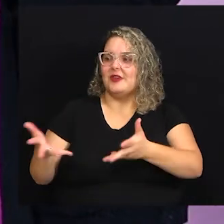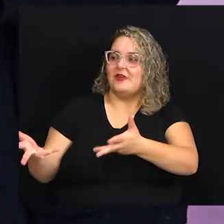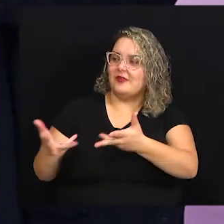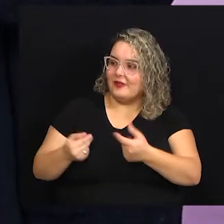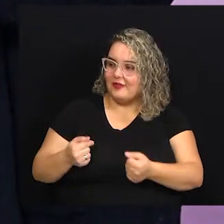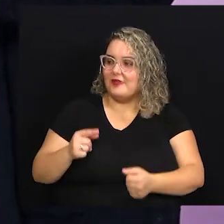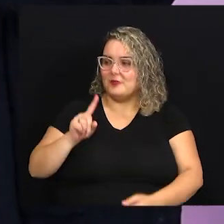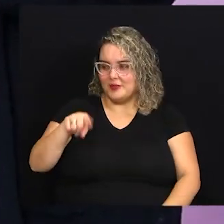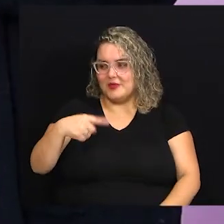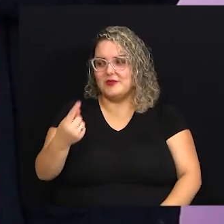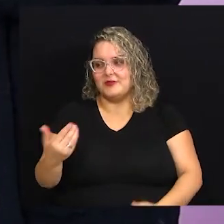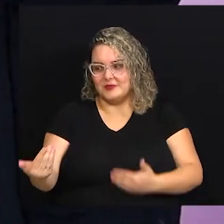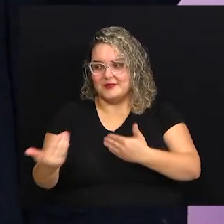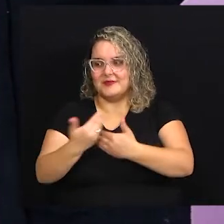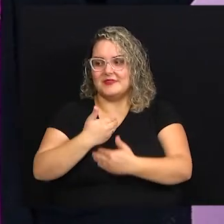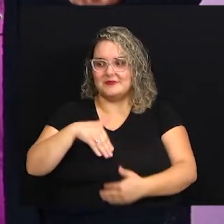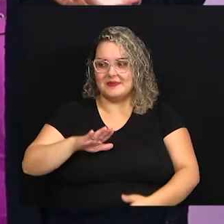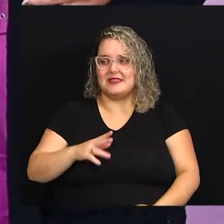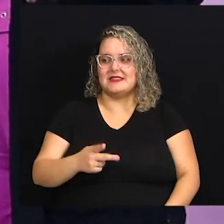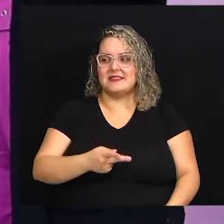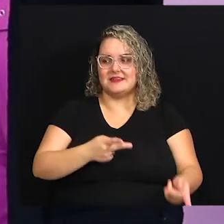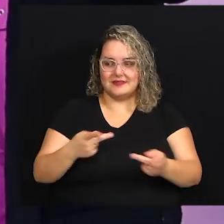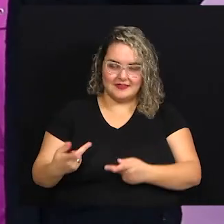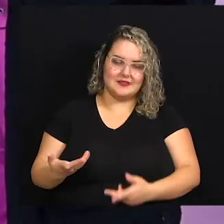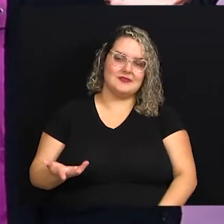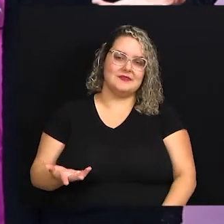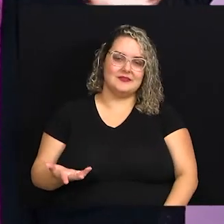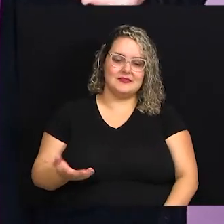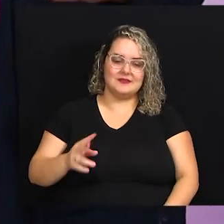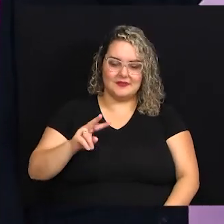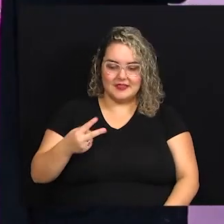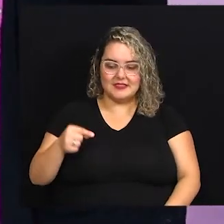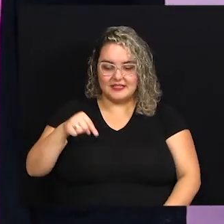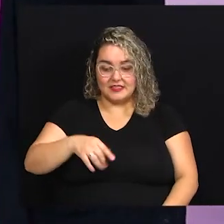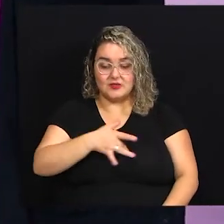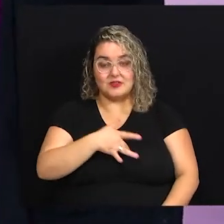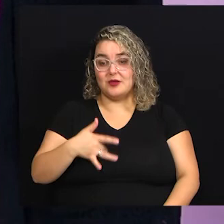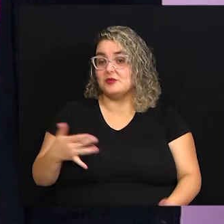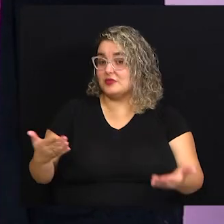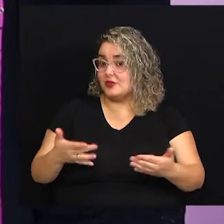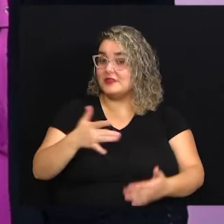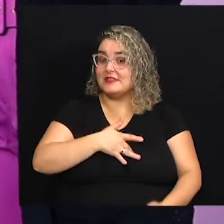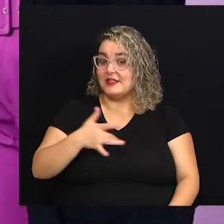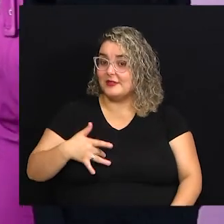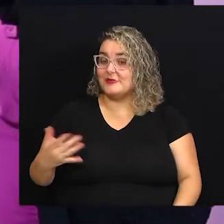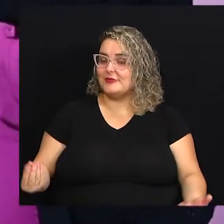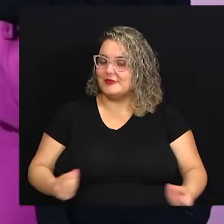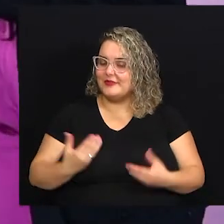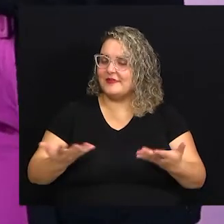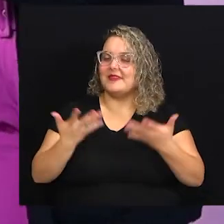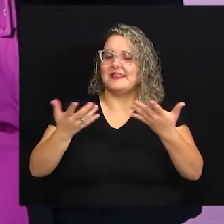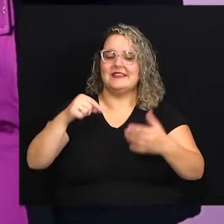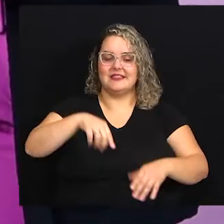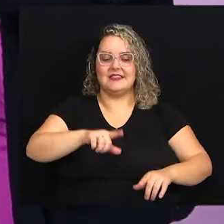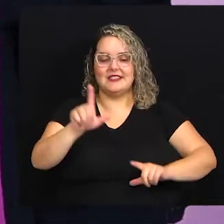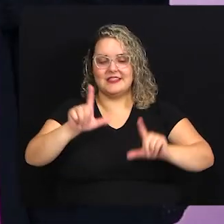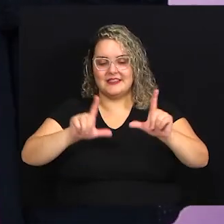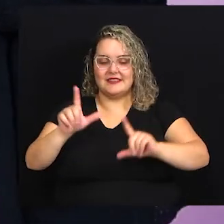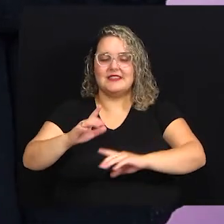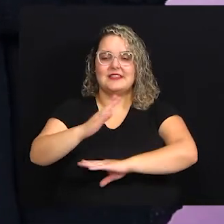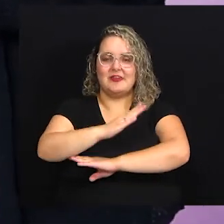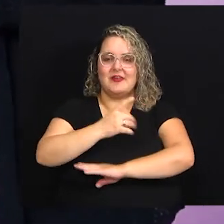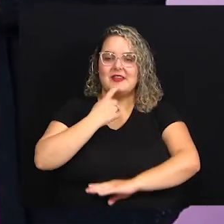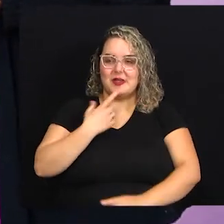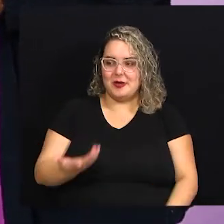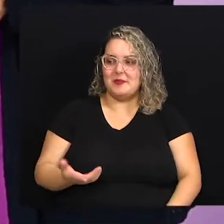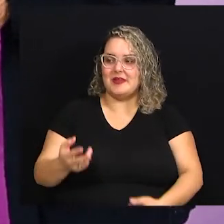quero deixar o convite para a senhora participar mais vezes, não só do Saúde Agora, mas também do Saúde à Vida e de outros programas aqui da casa relacionados